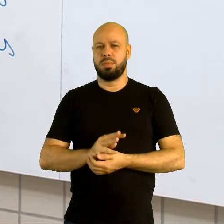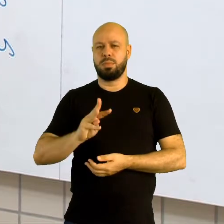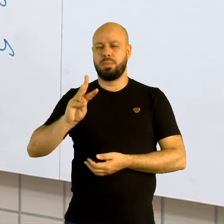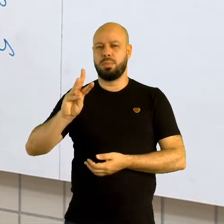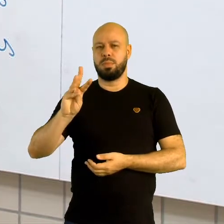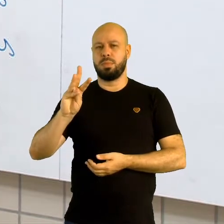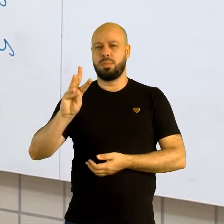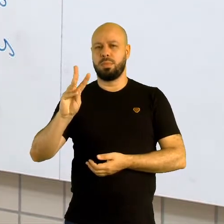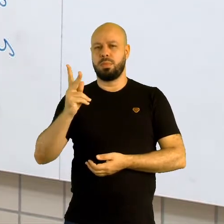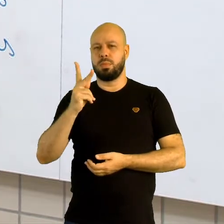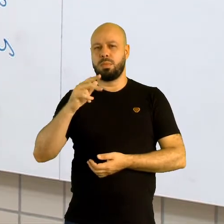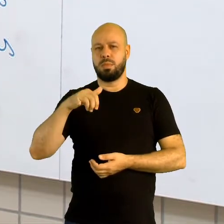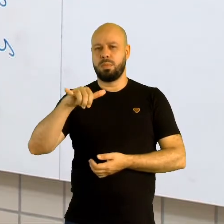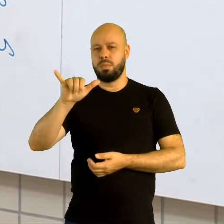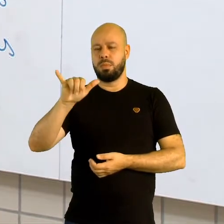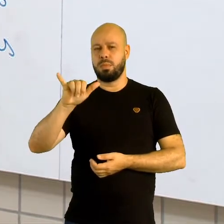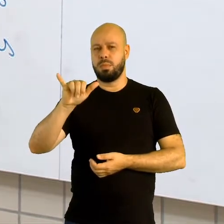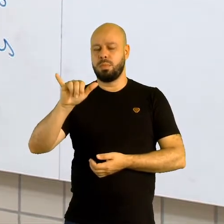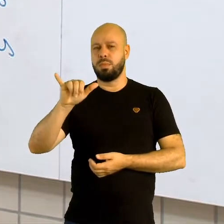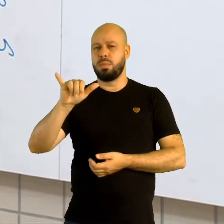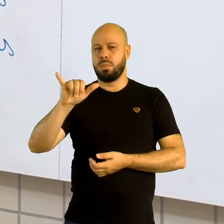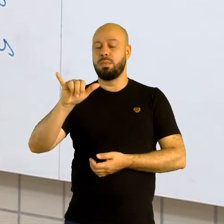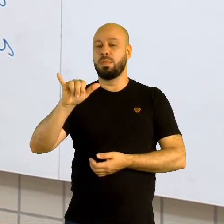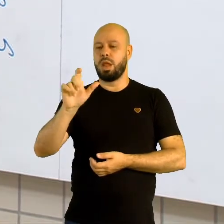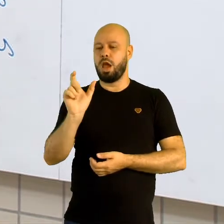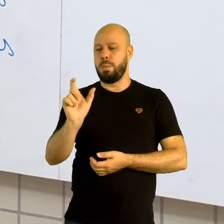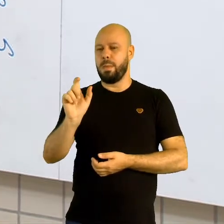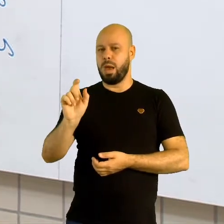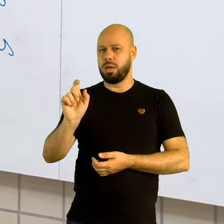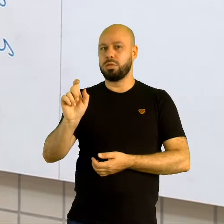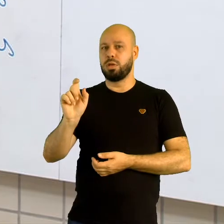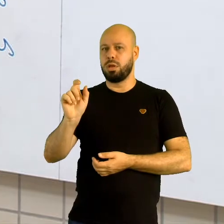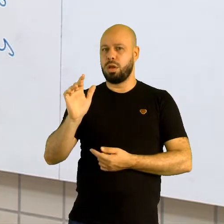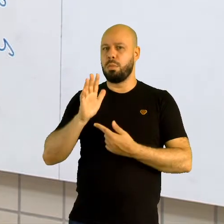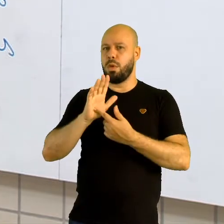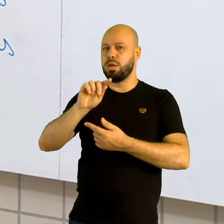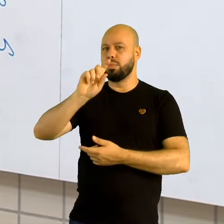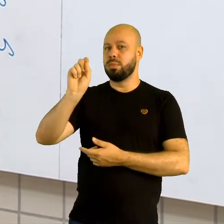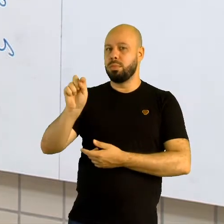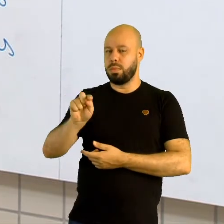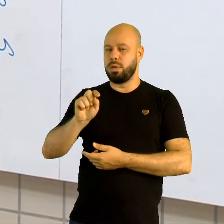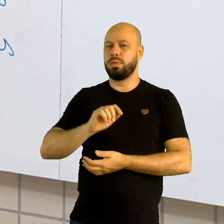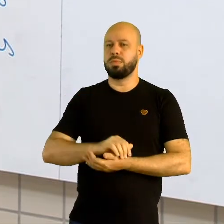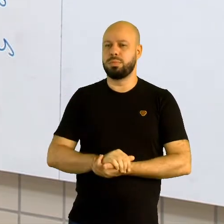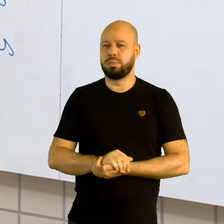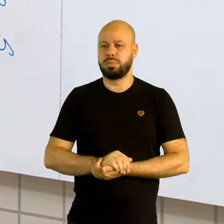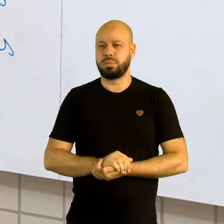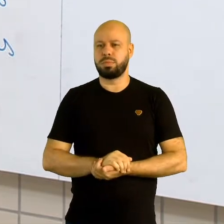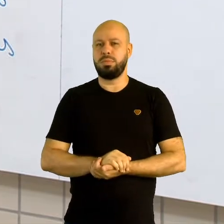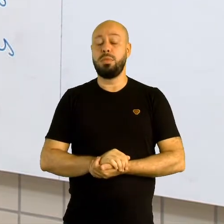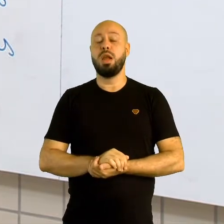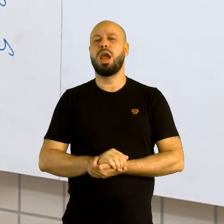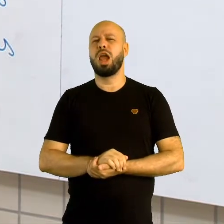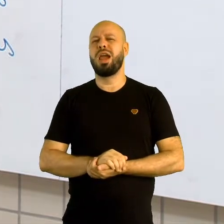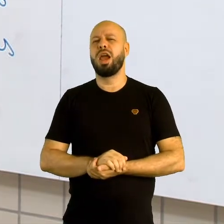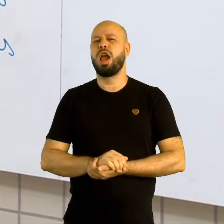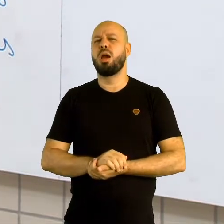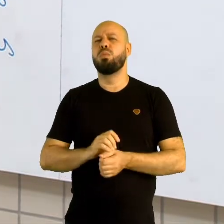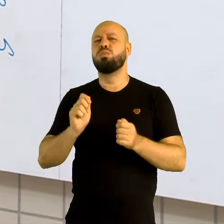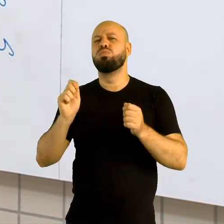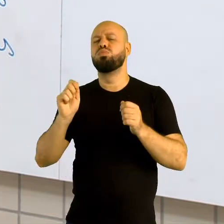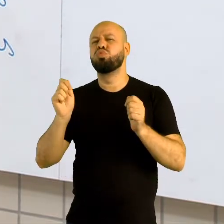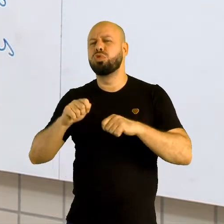o pronome interrogativo why. É o que nós fazemos a pergunta, por